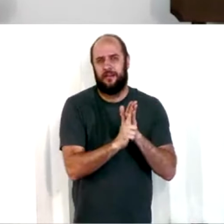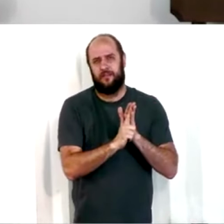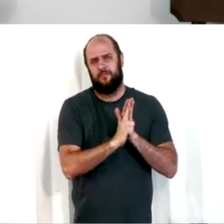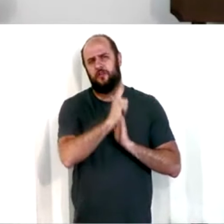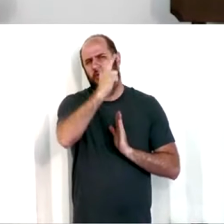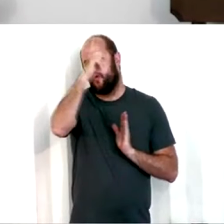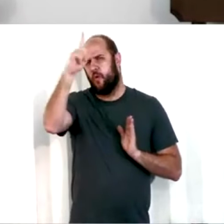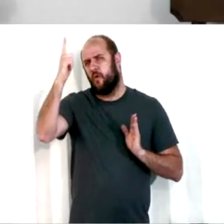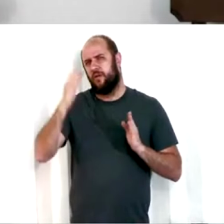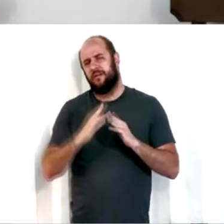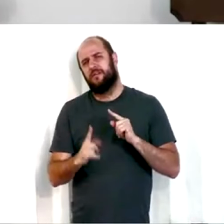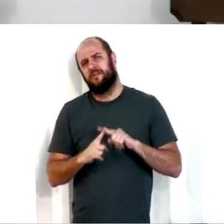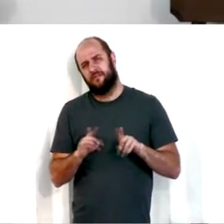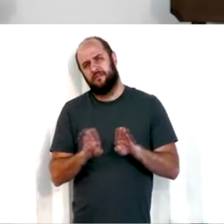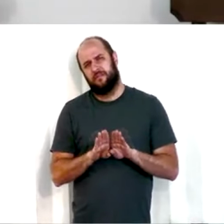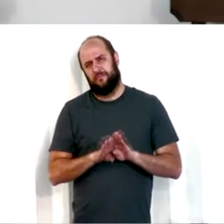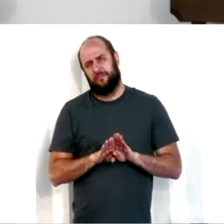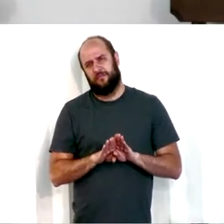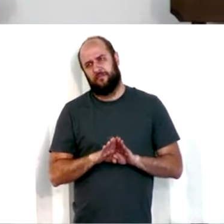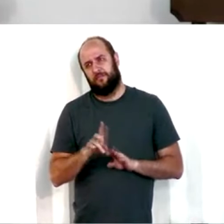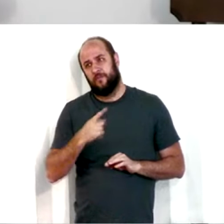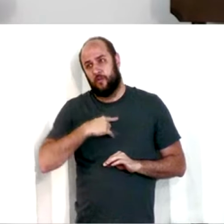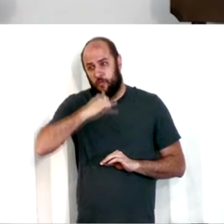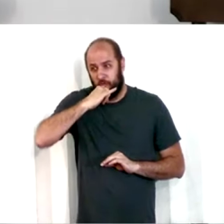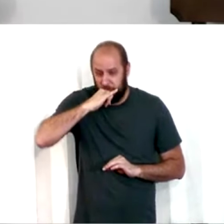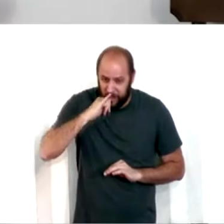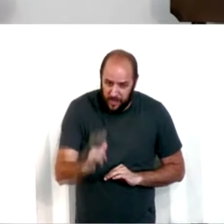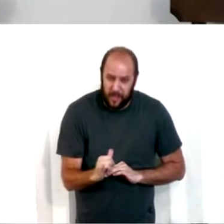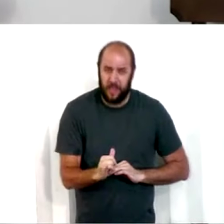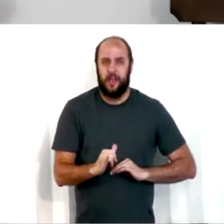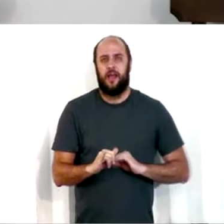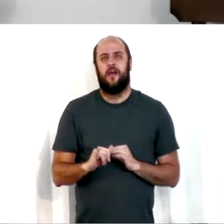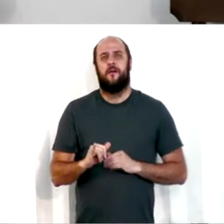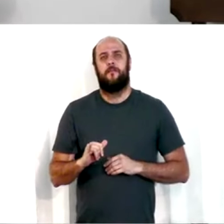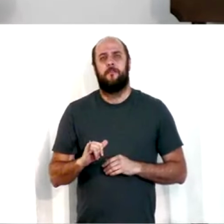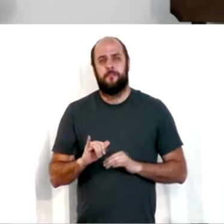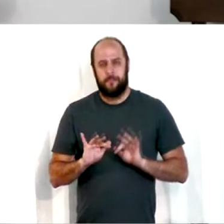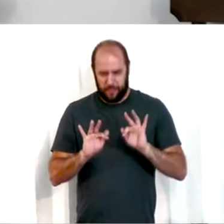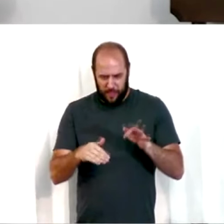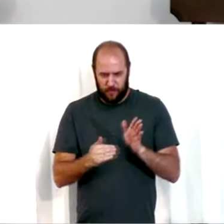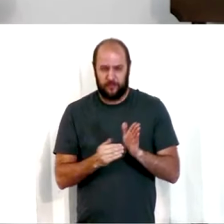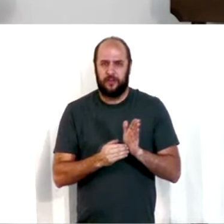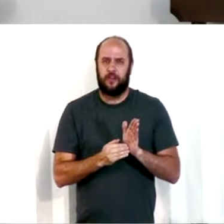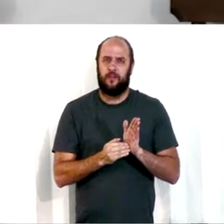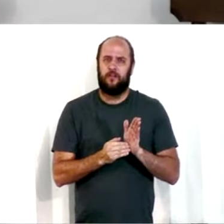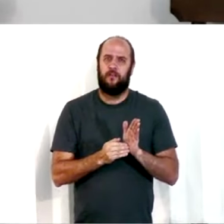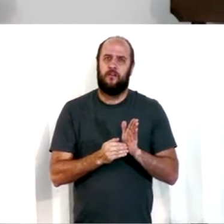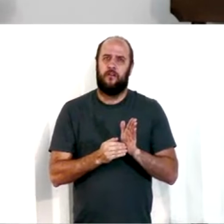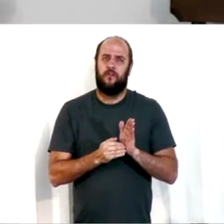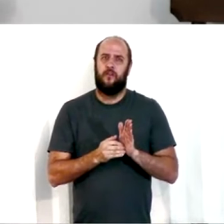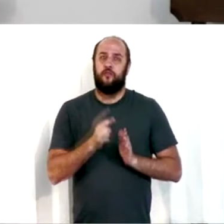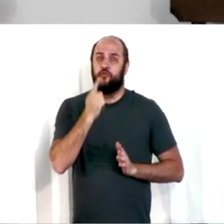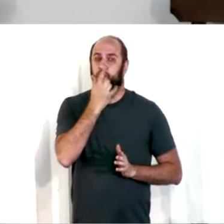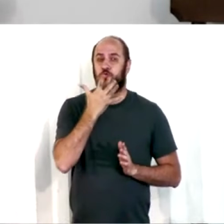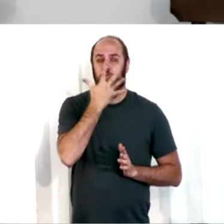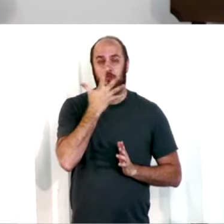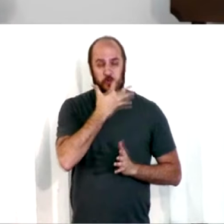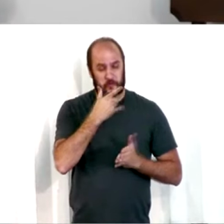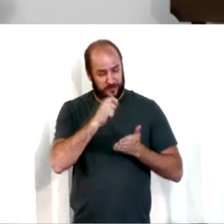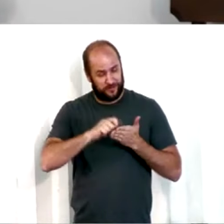sua vida. E eu não poderia conceber palavras melhores que a dele, então eu encerro lendo a saudação pastoral do reverendo Jorge